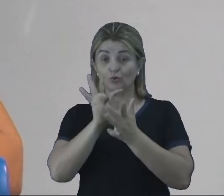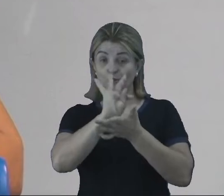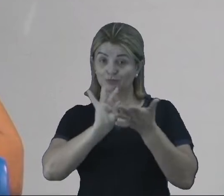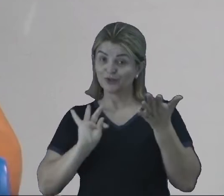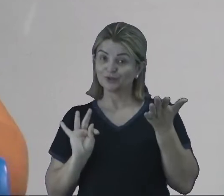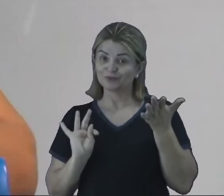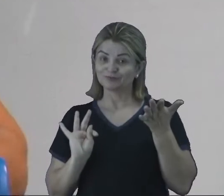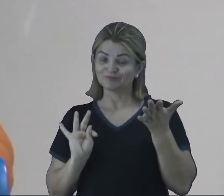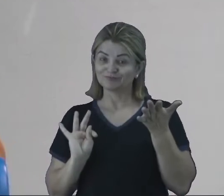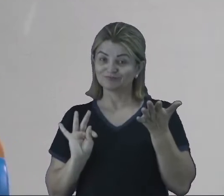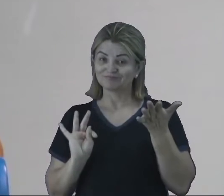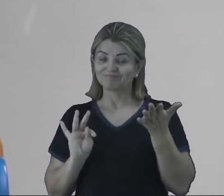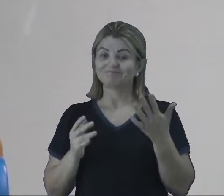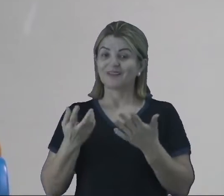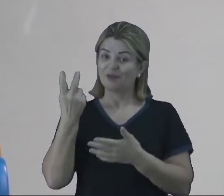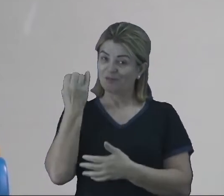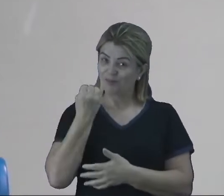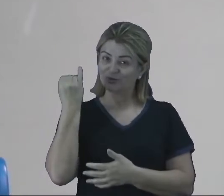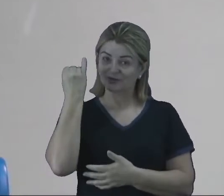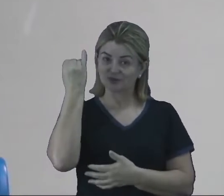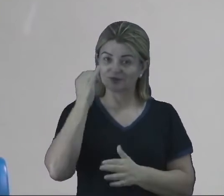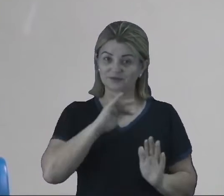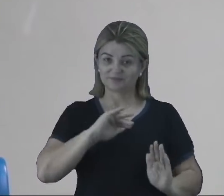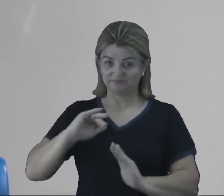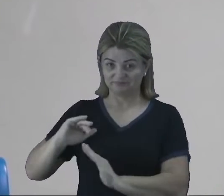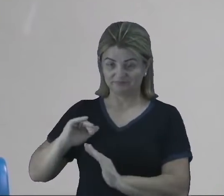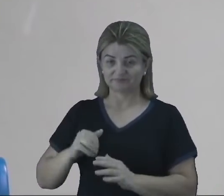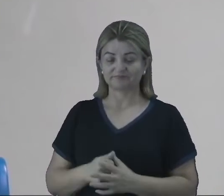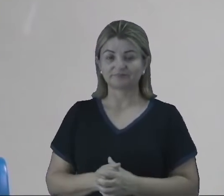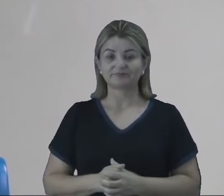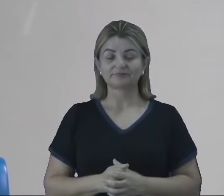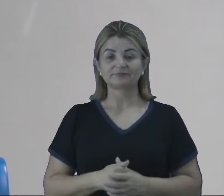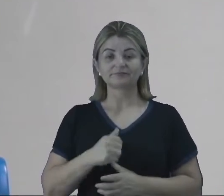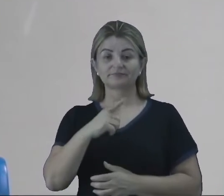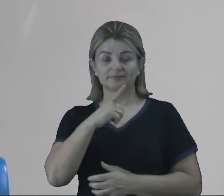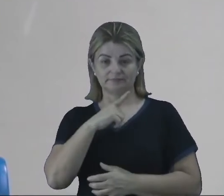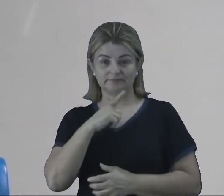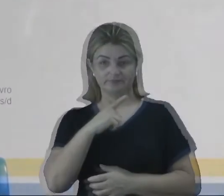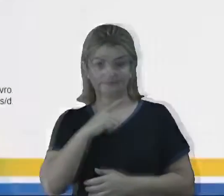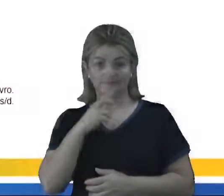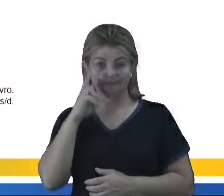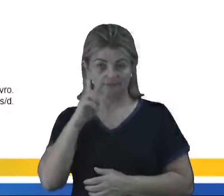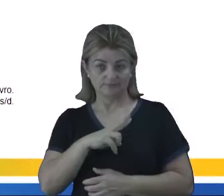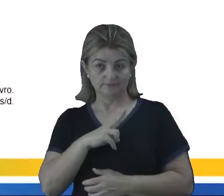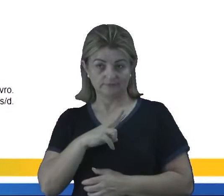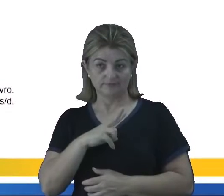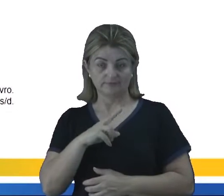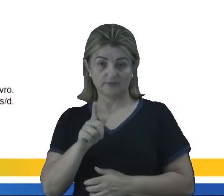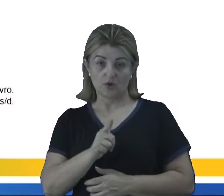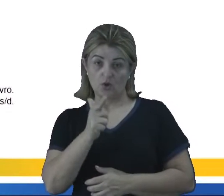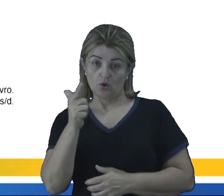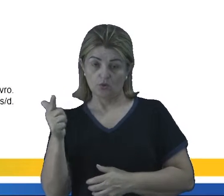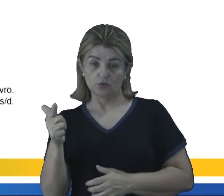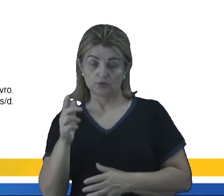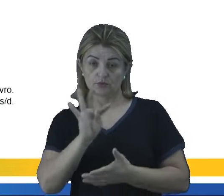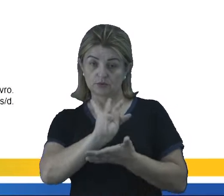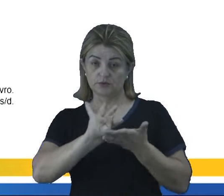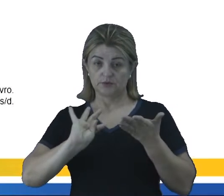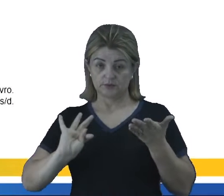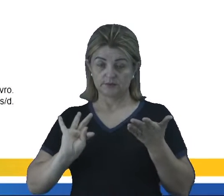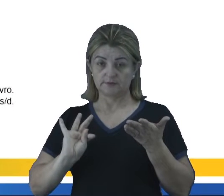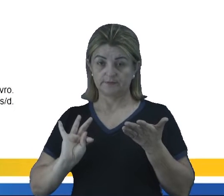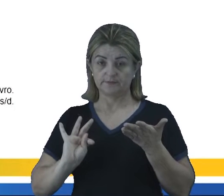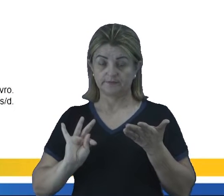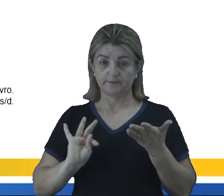por quem viveu, quem já não vive. Bom, vocês podem ter notado, a partir da leitura, que